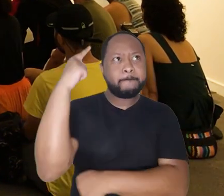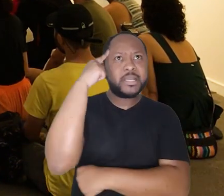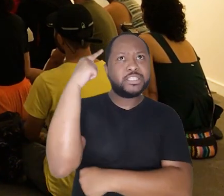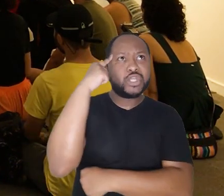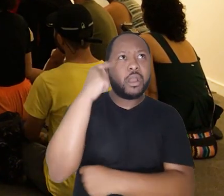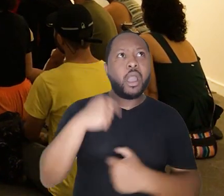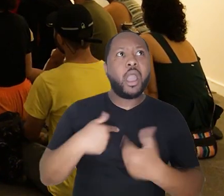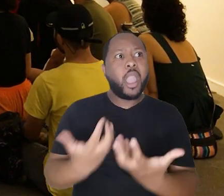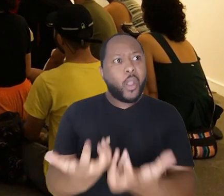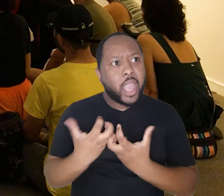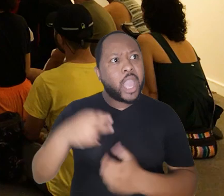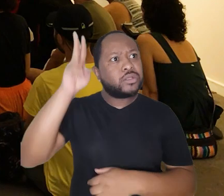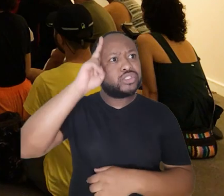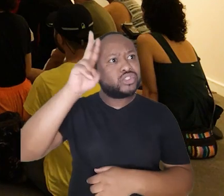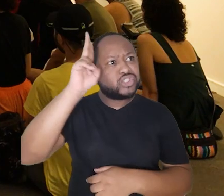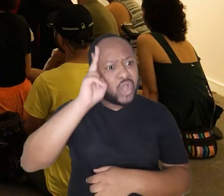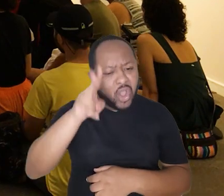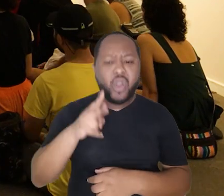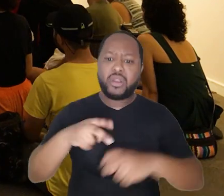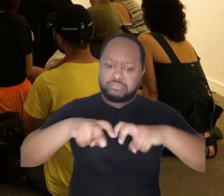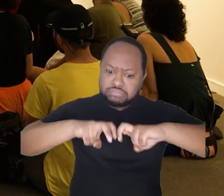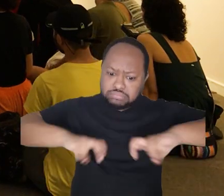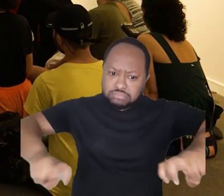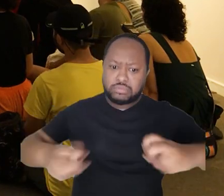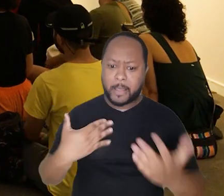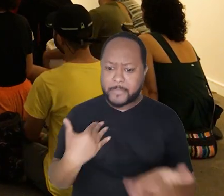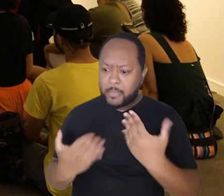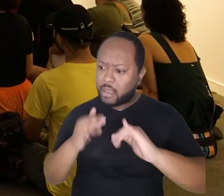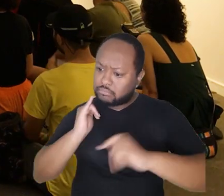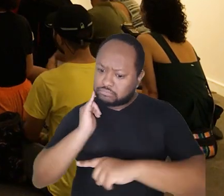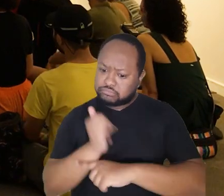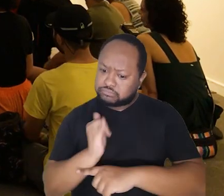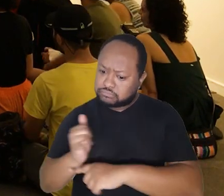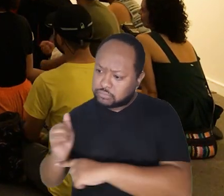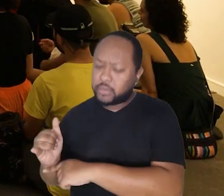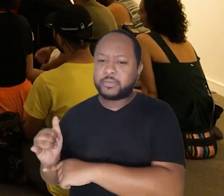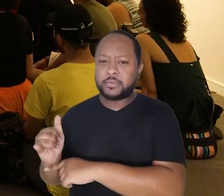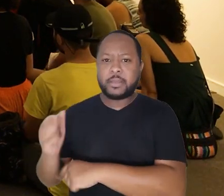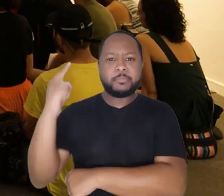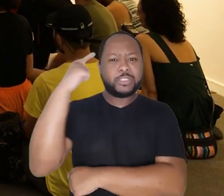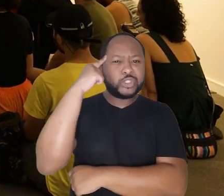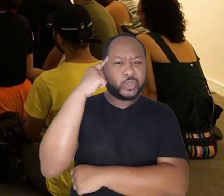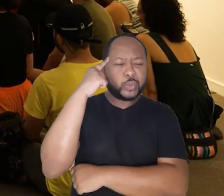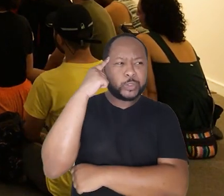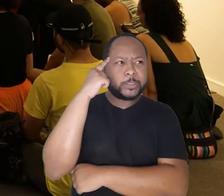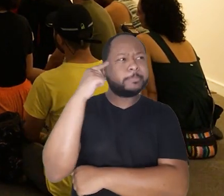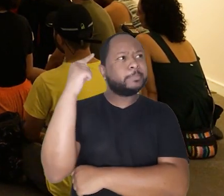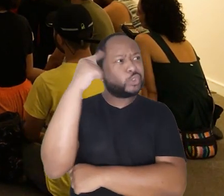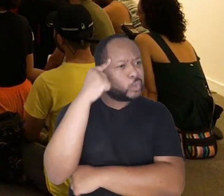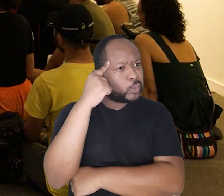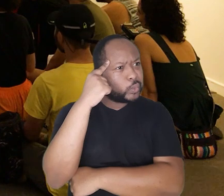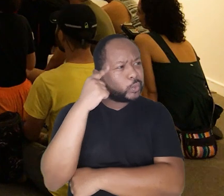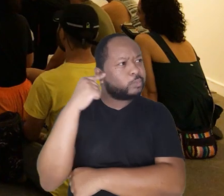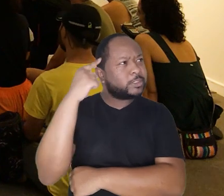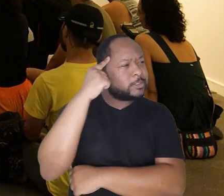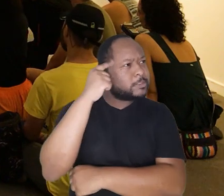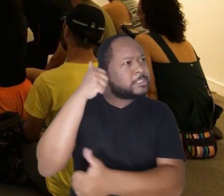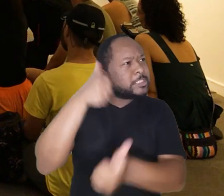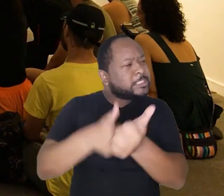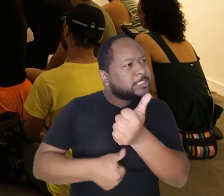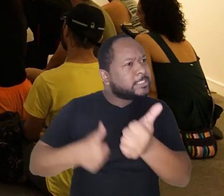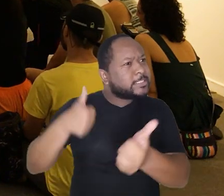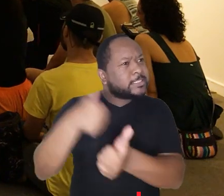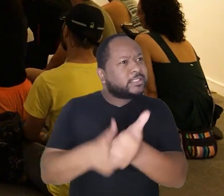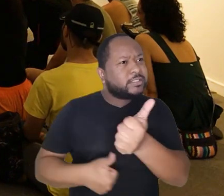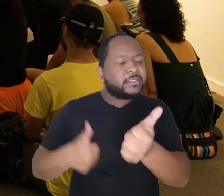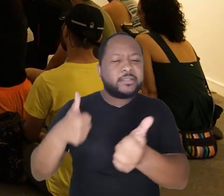com as pessoas e contar histórias para todas as pessoas. Aí ele pensou mais um pouco, pensou um